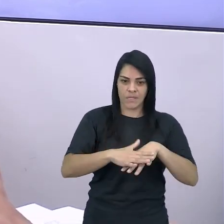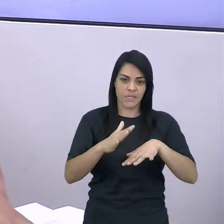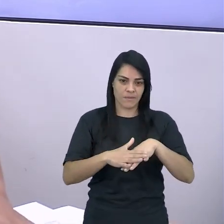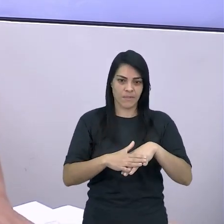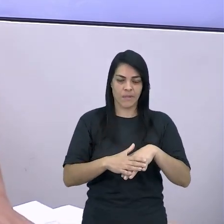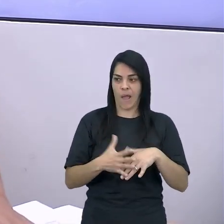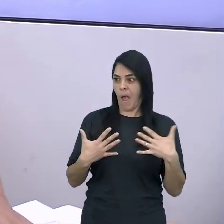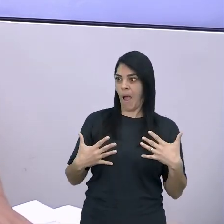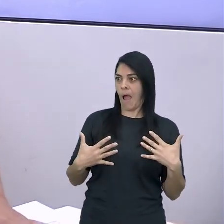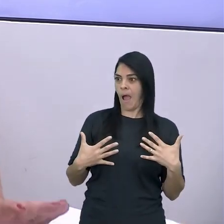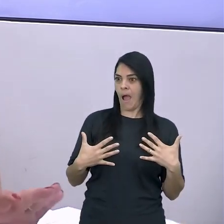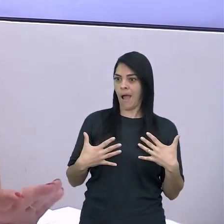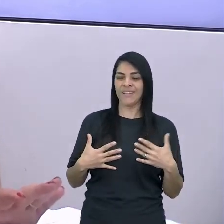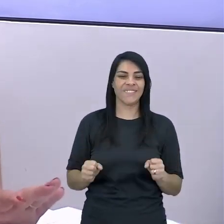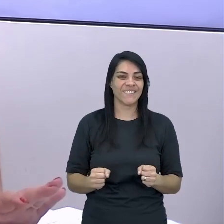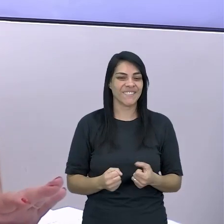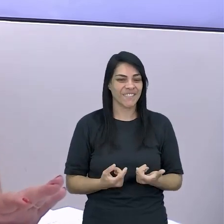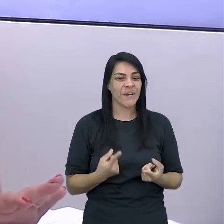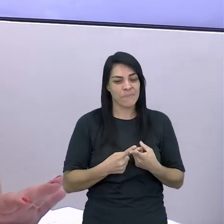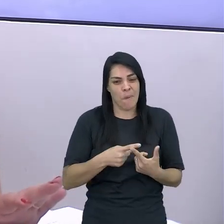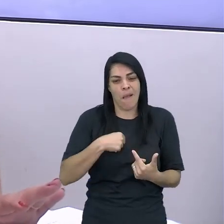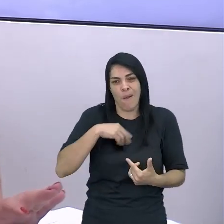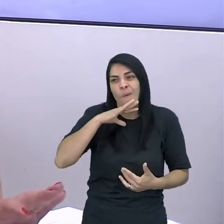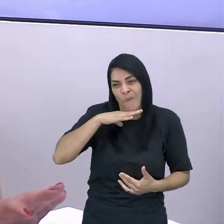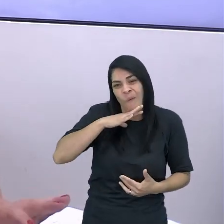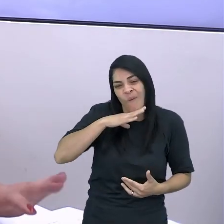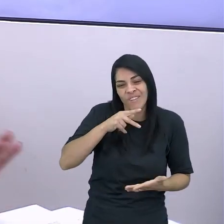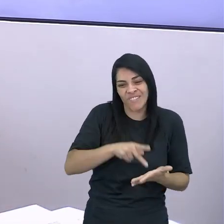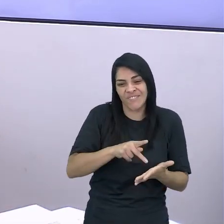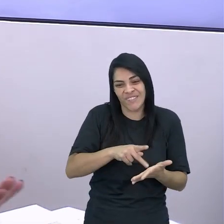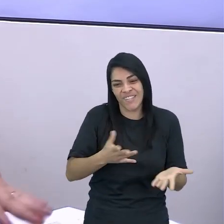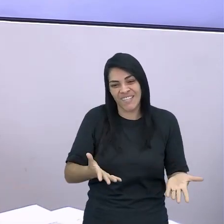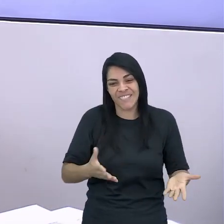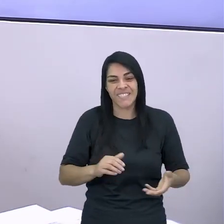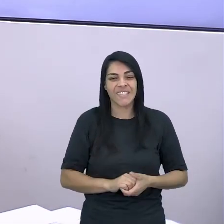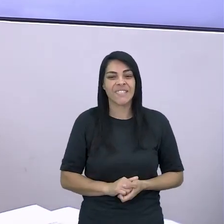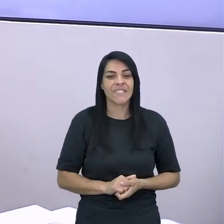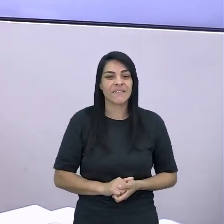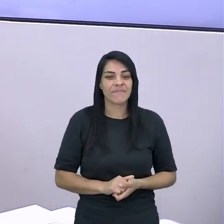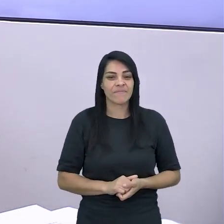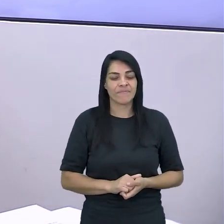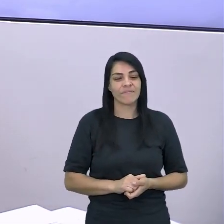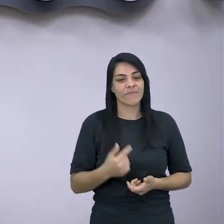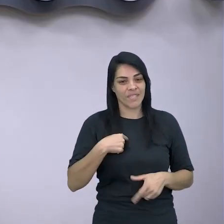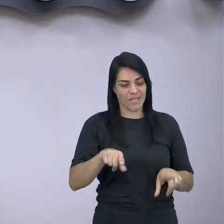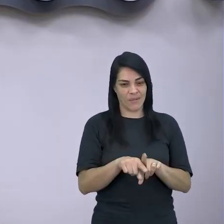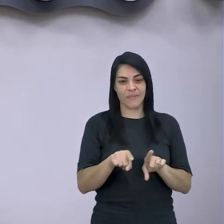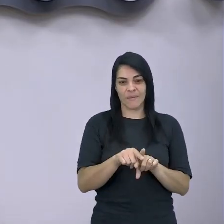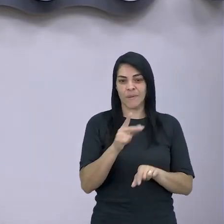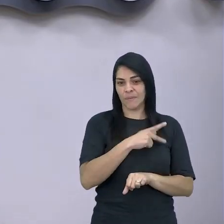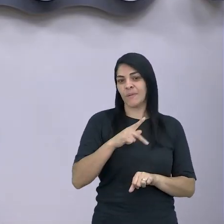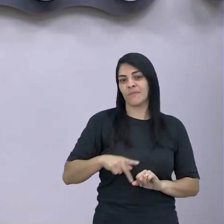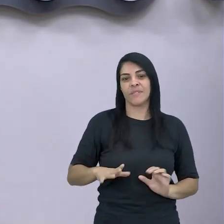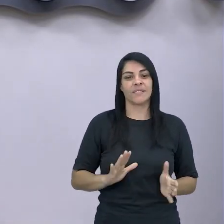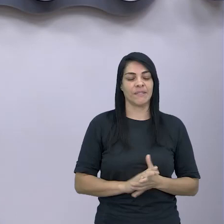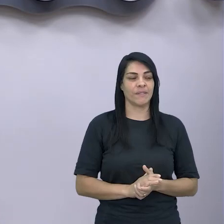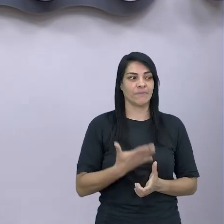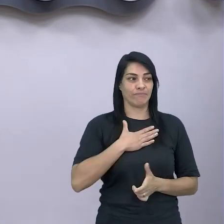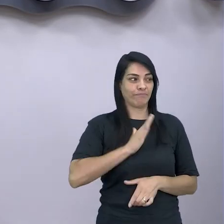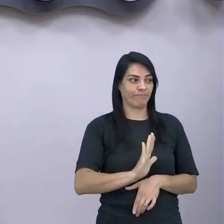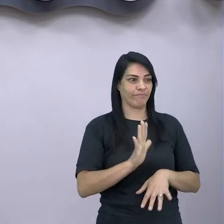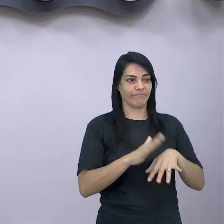mim. Sabe? Porque eu sou muito ruim, sério, gente, muito. Eu também, viu, professor? Eu também, tô